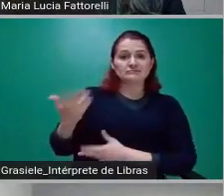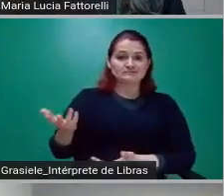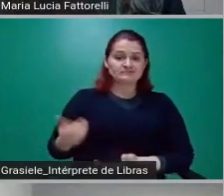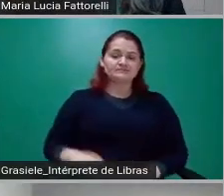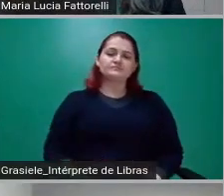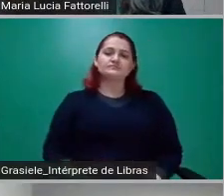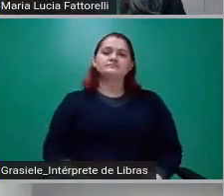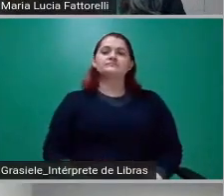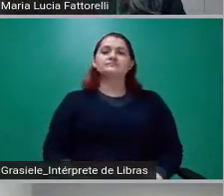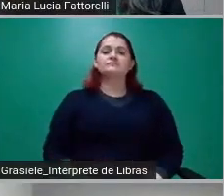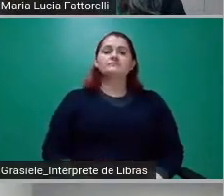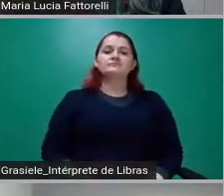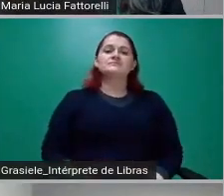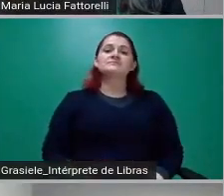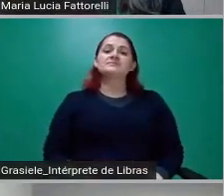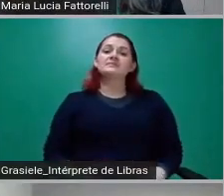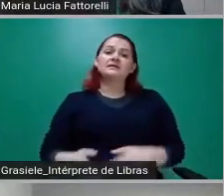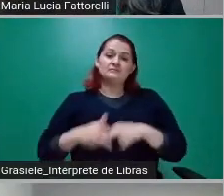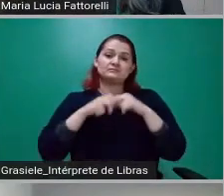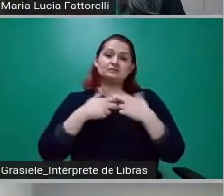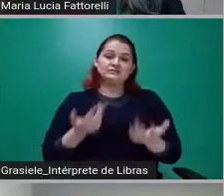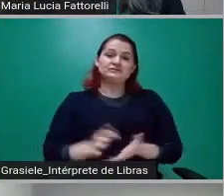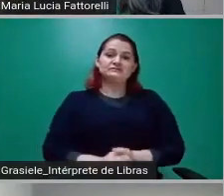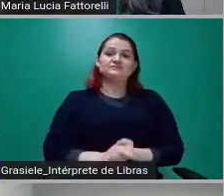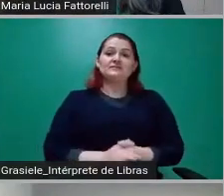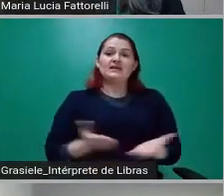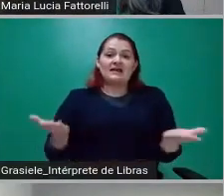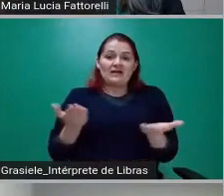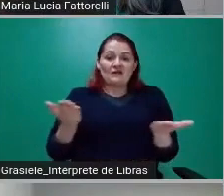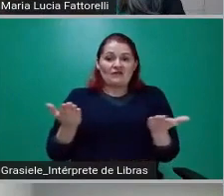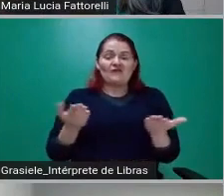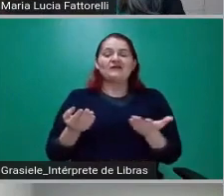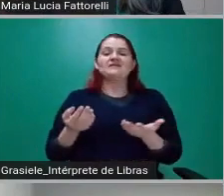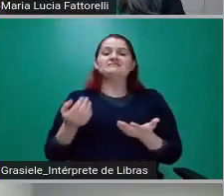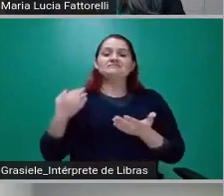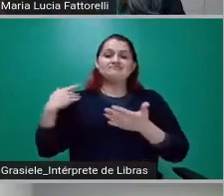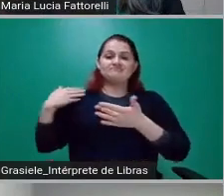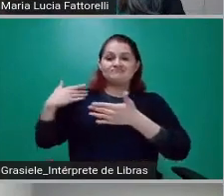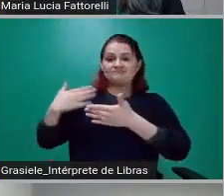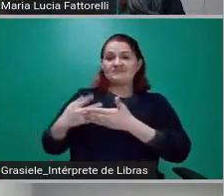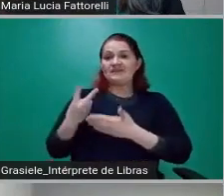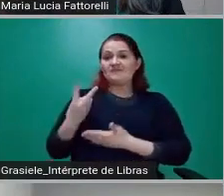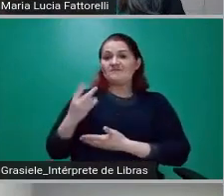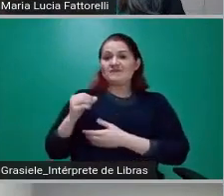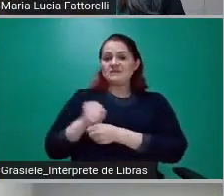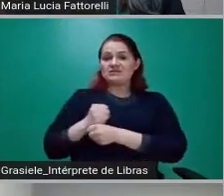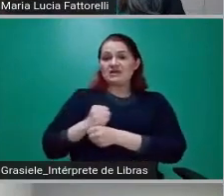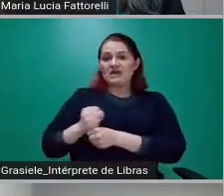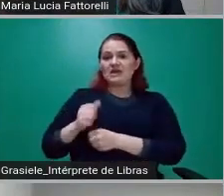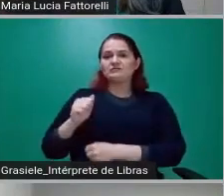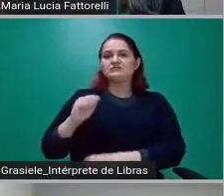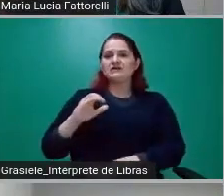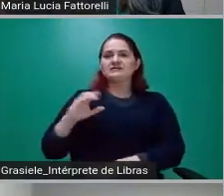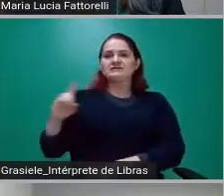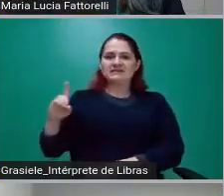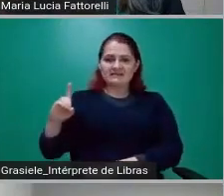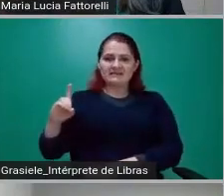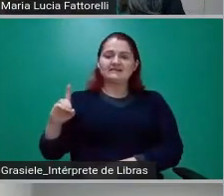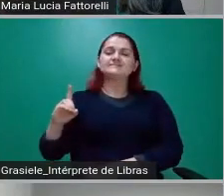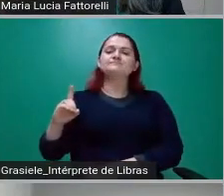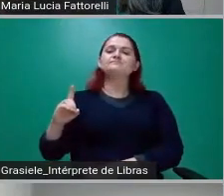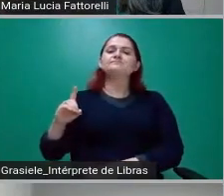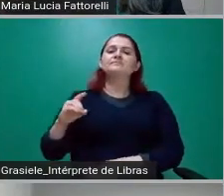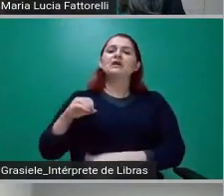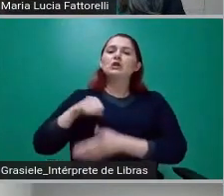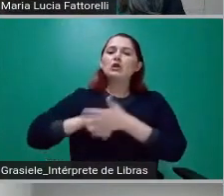Há 20 anos, essa instituição luta incansavelmente pelo esclarecimento da origem do endividamento